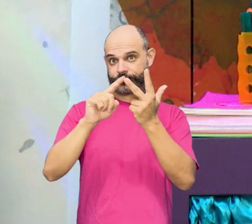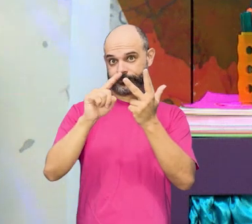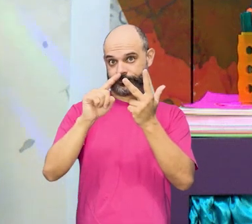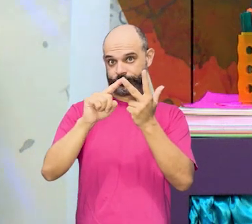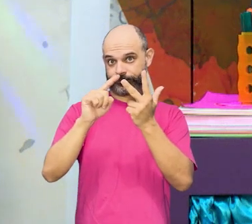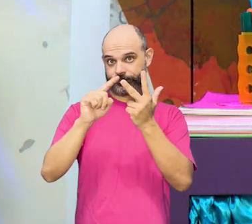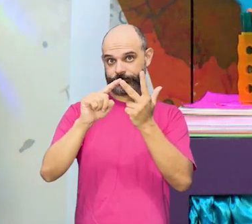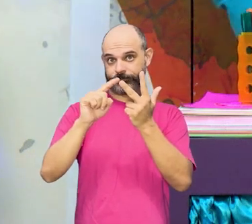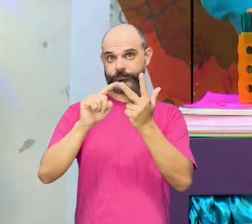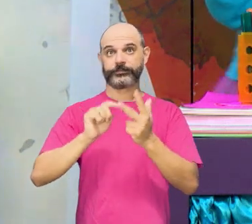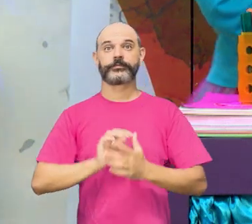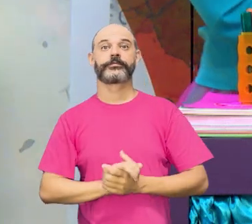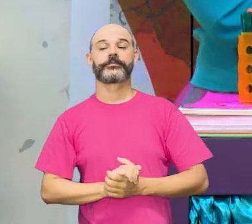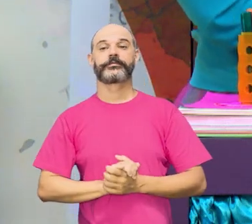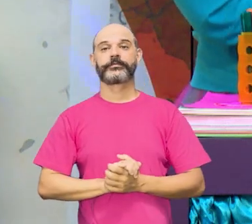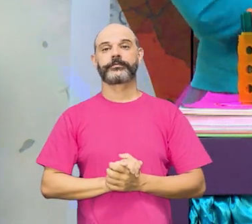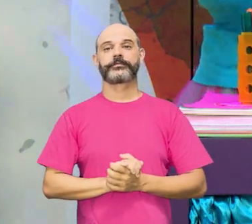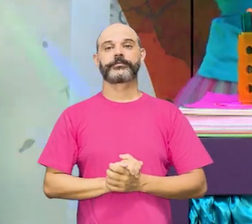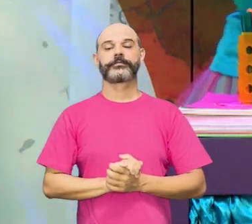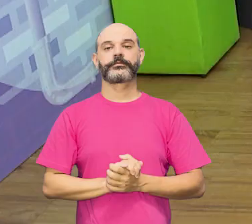Top 3.